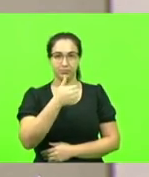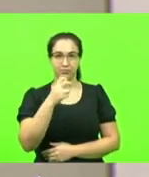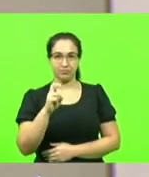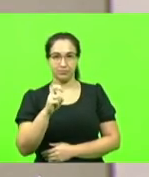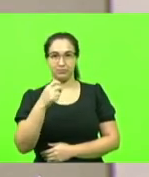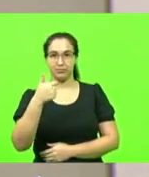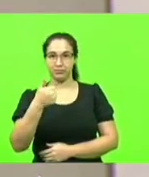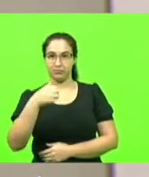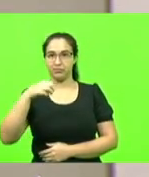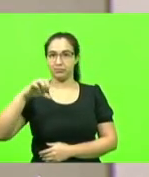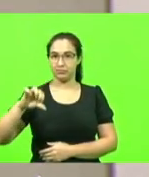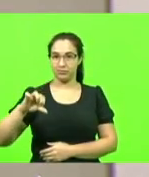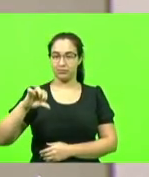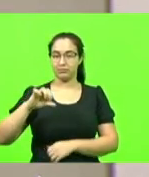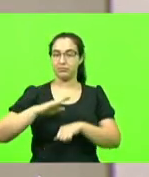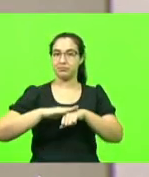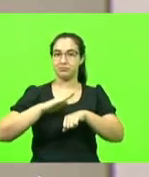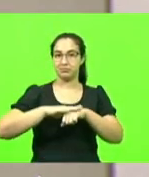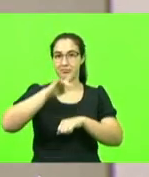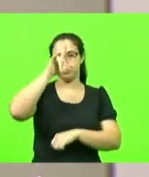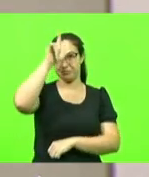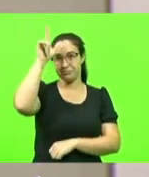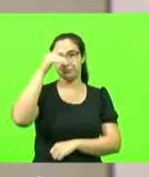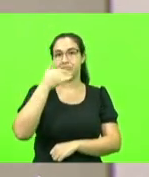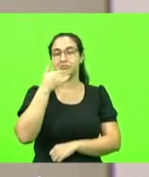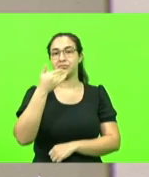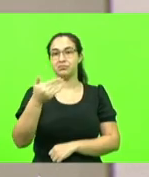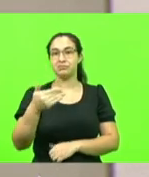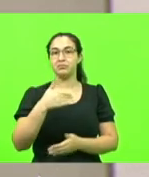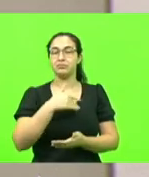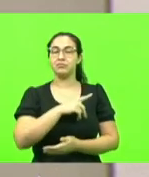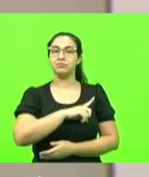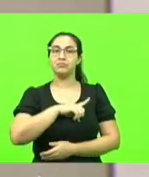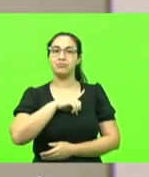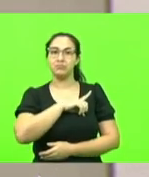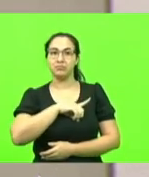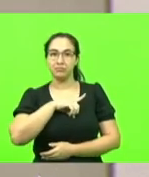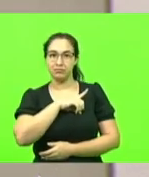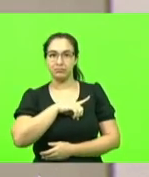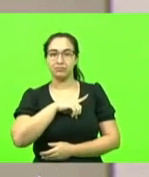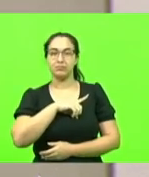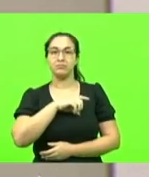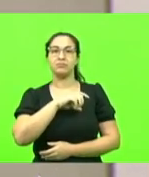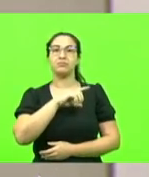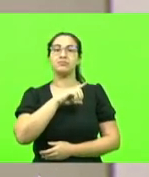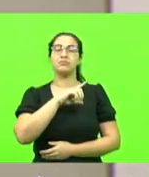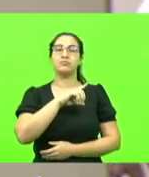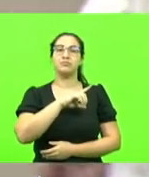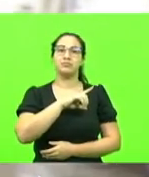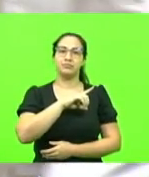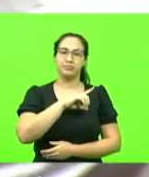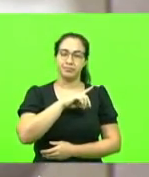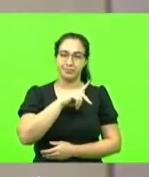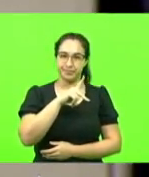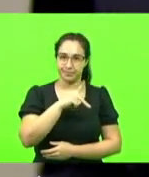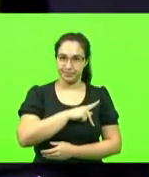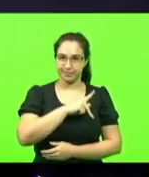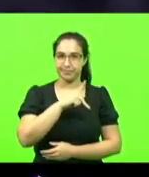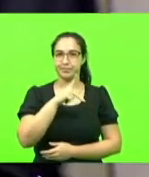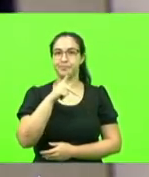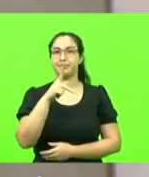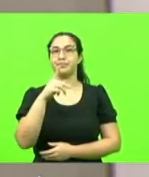Lima, solicitando ao delegado-geral da Polícia Civil, comandante-geral da Polícia Militar e comandante-geral do Corpo de Bombeiros